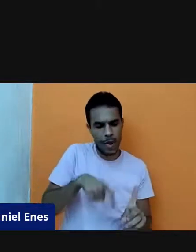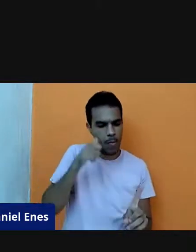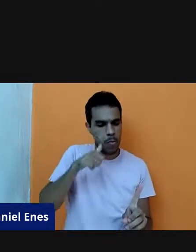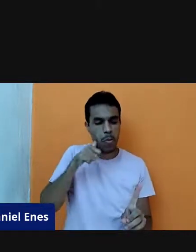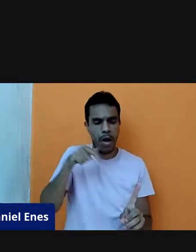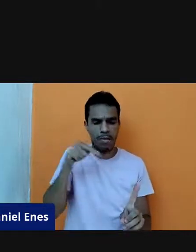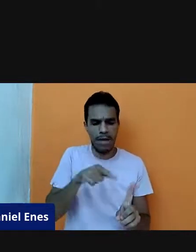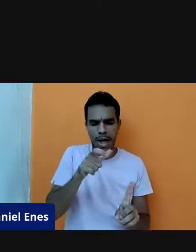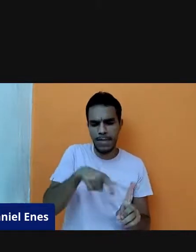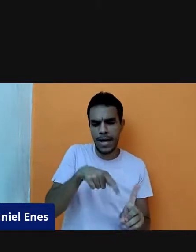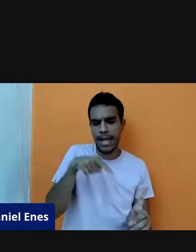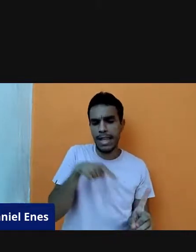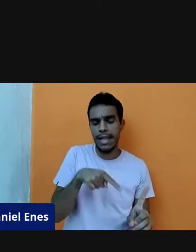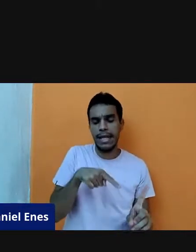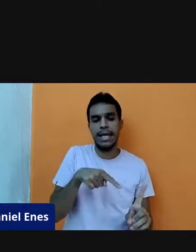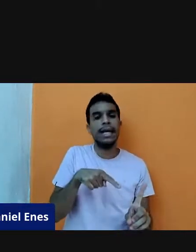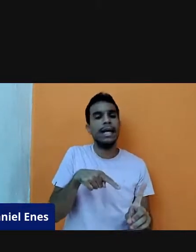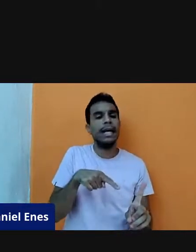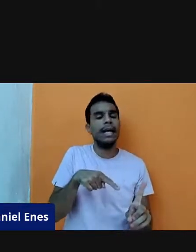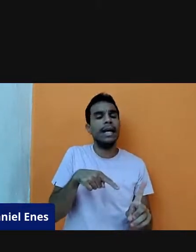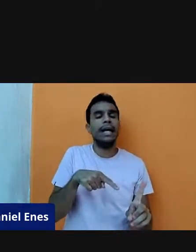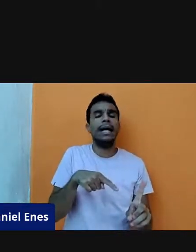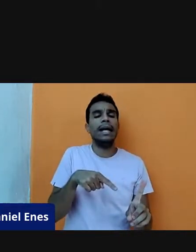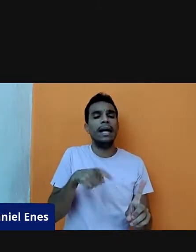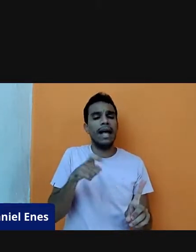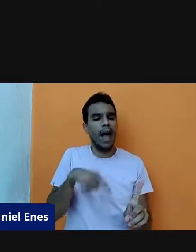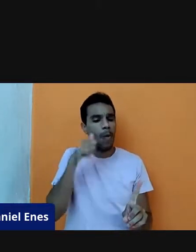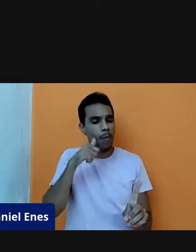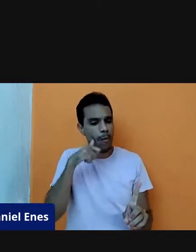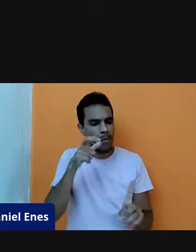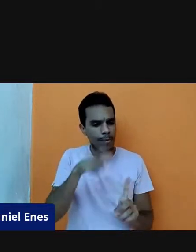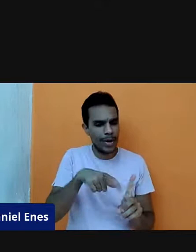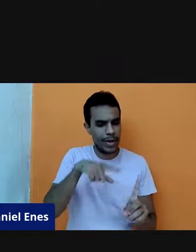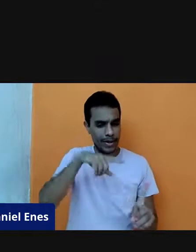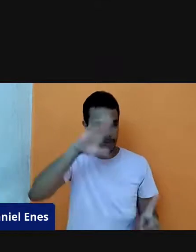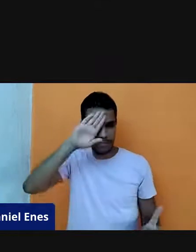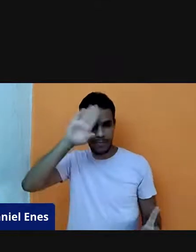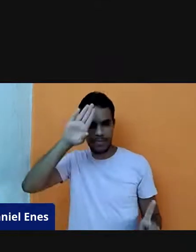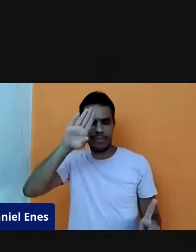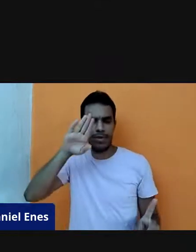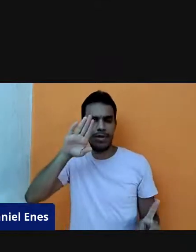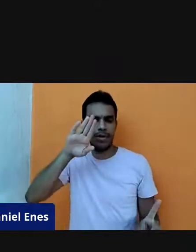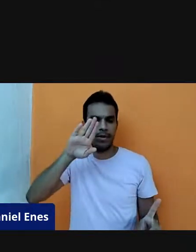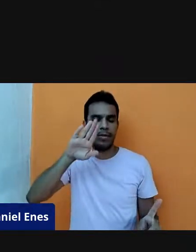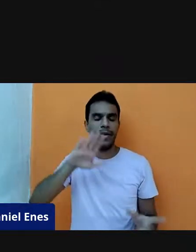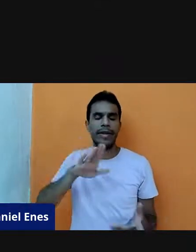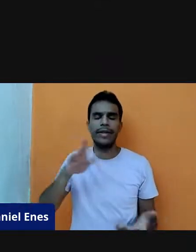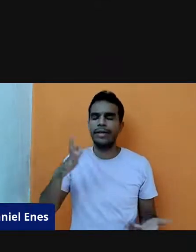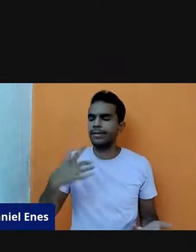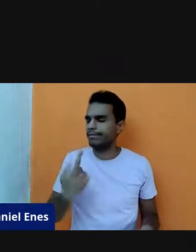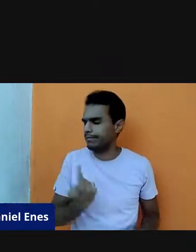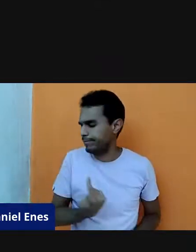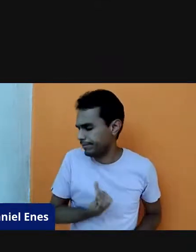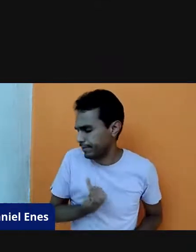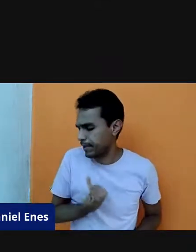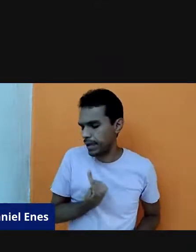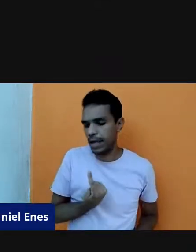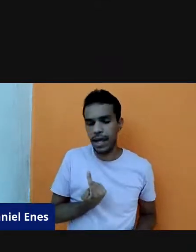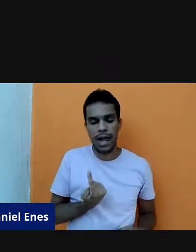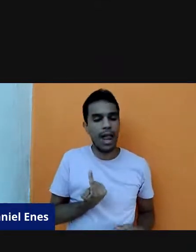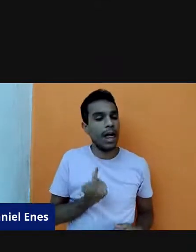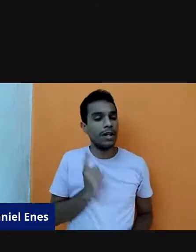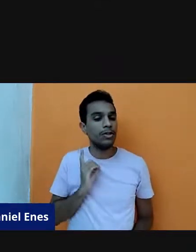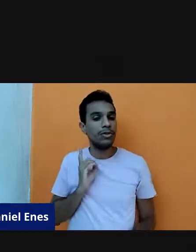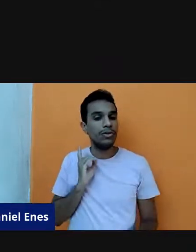feminina, né? Mais uma mulher aí como personagem principal, em meio à solidão, ela descobre a sua